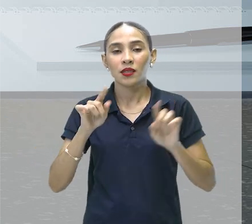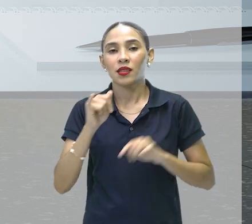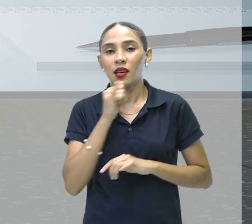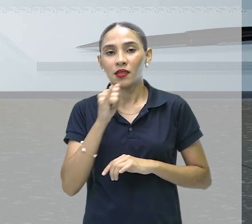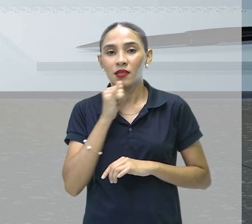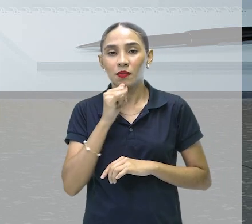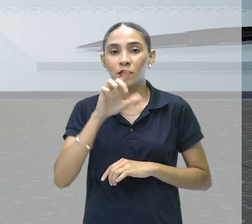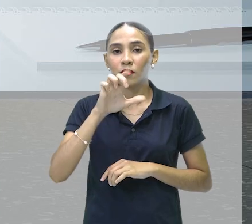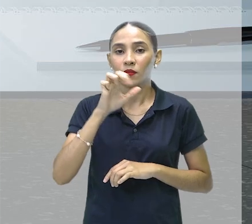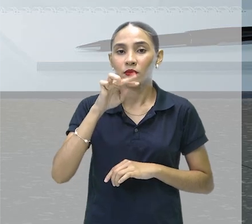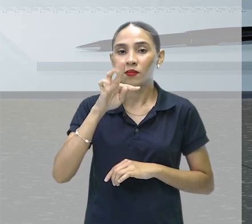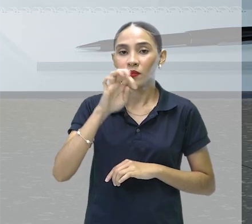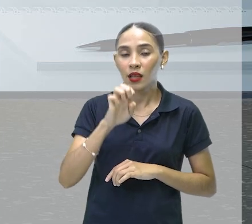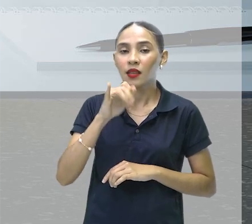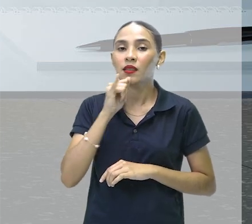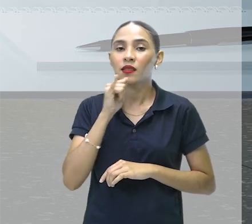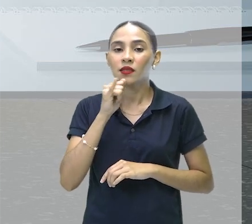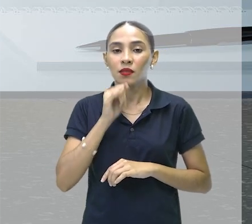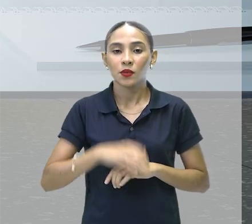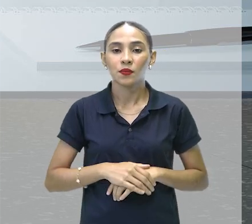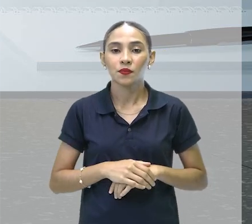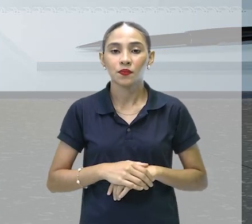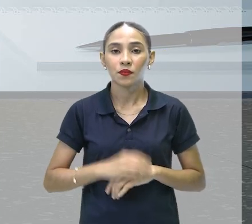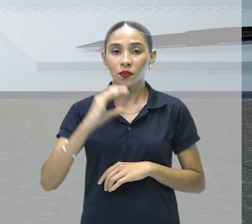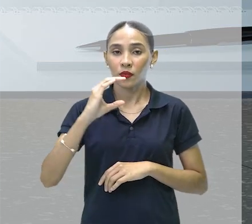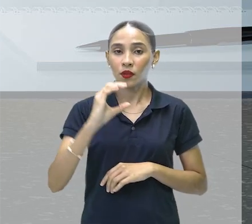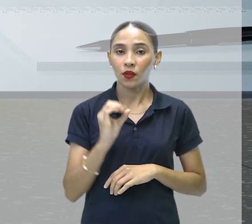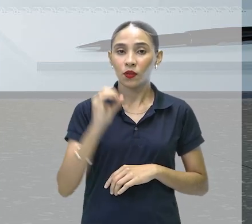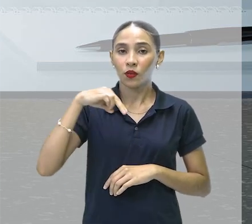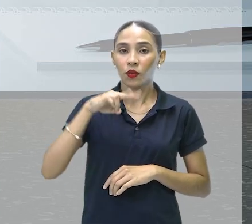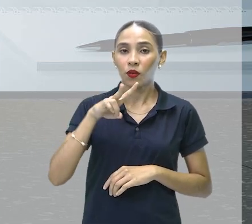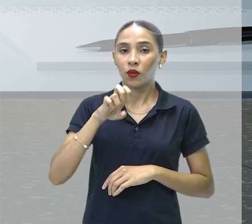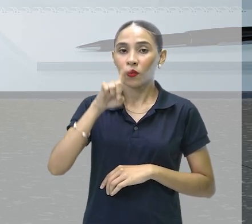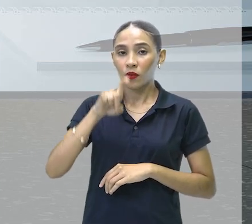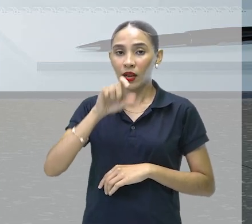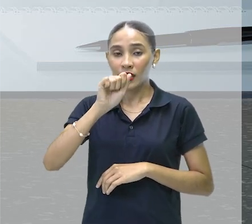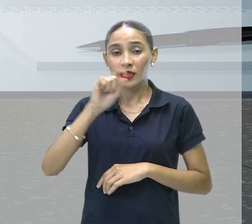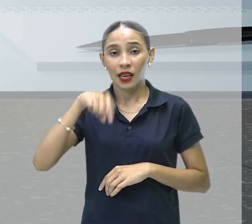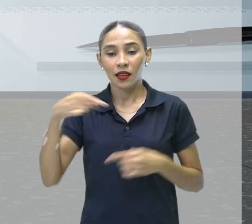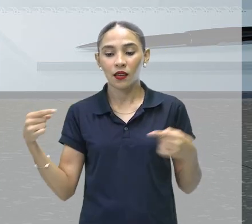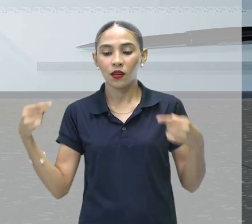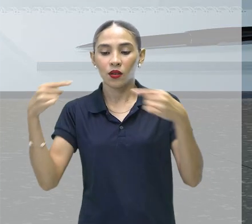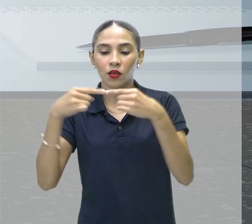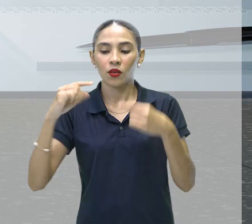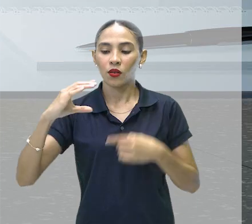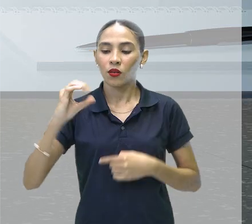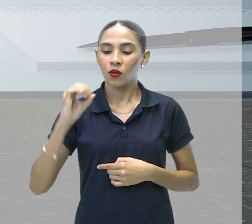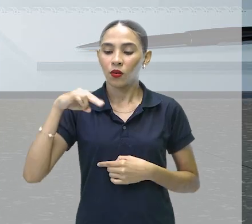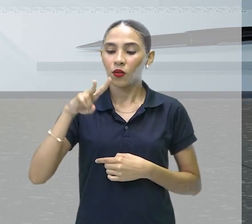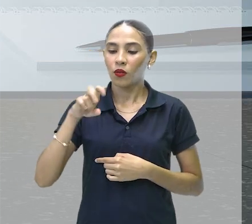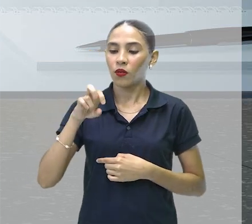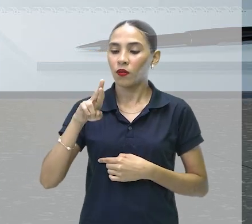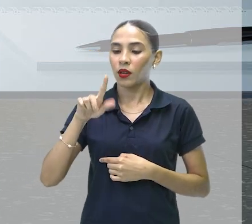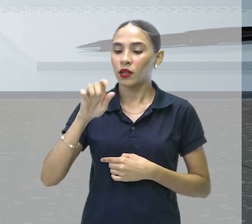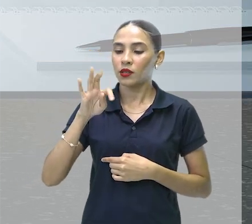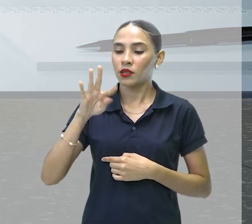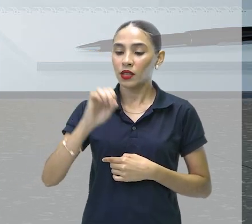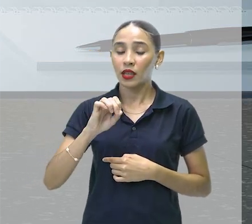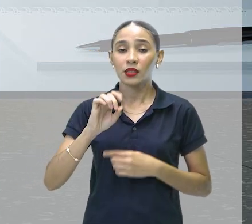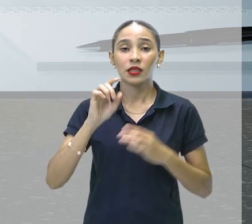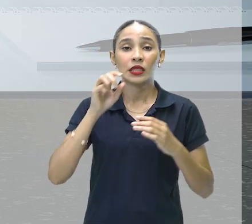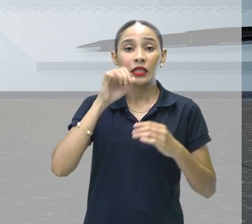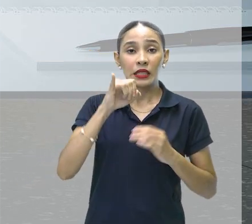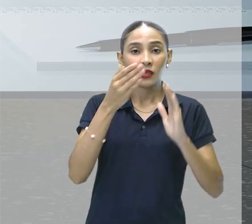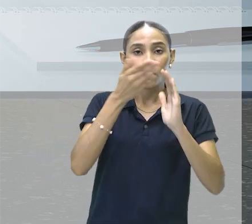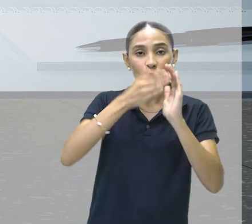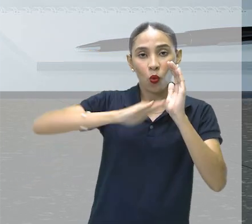muito comum, as lentes que são convexas, elas são convergentes, e as lentes que são côncavas